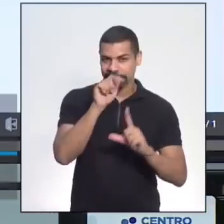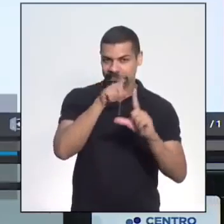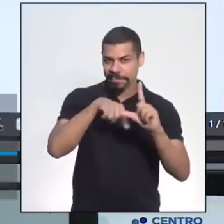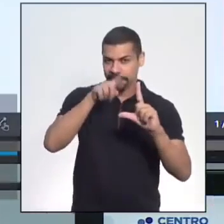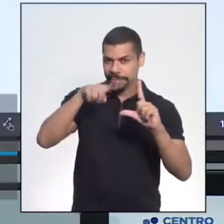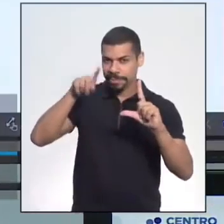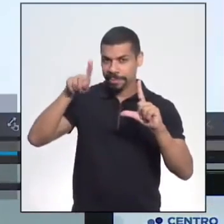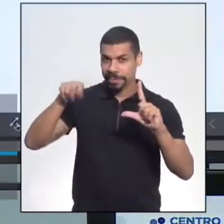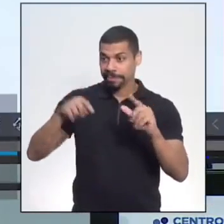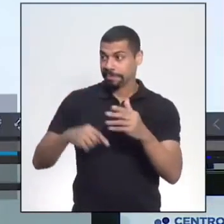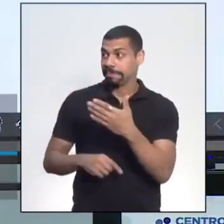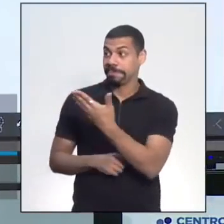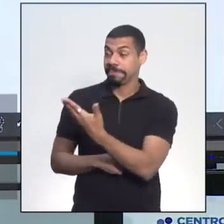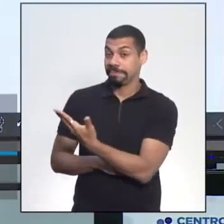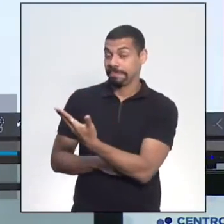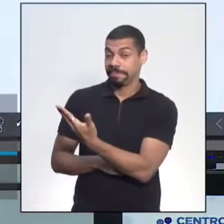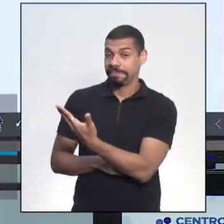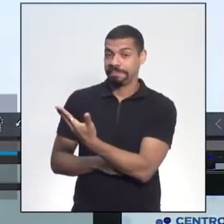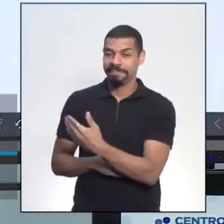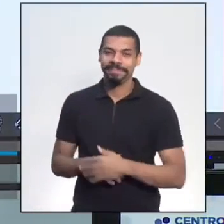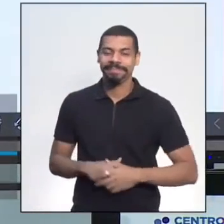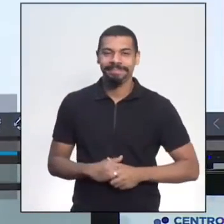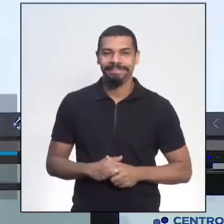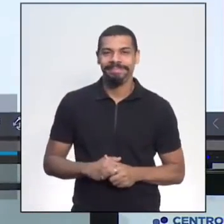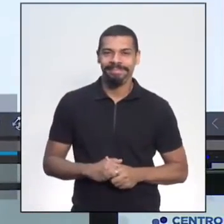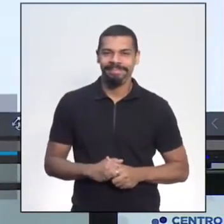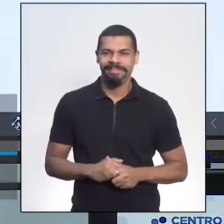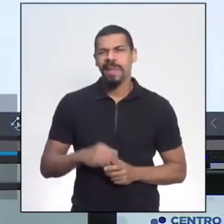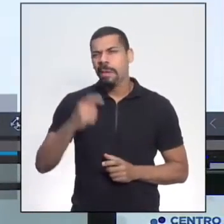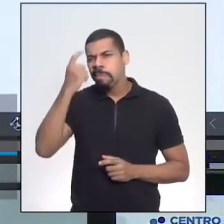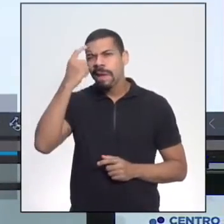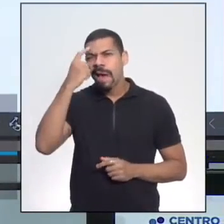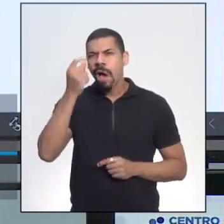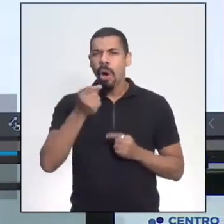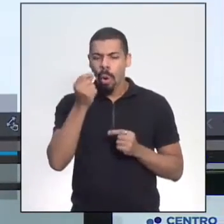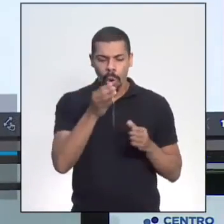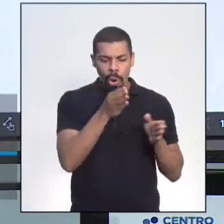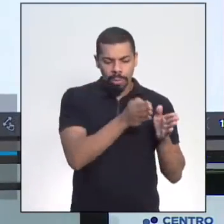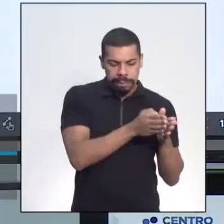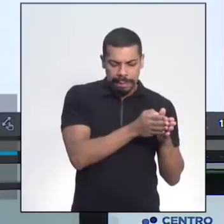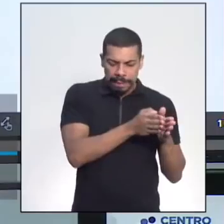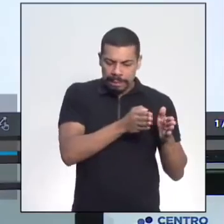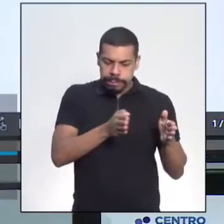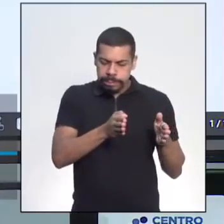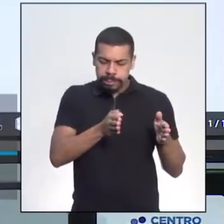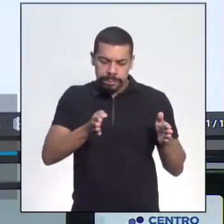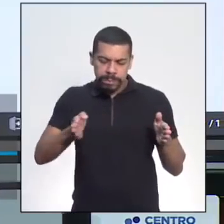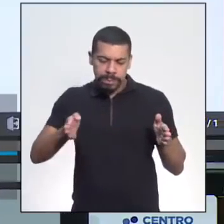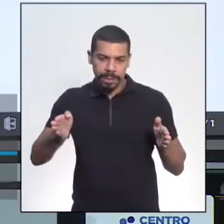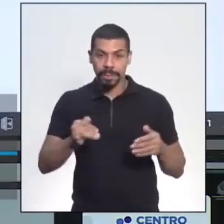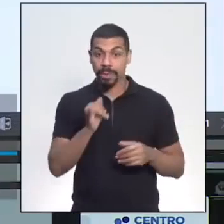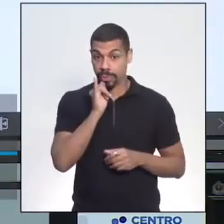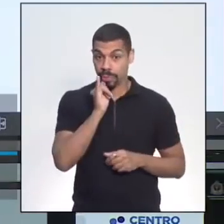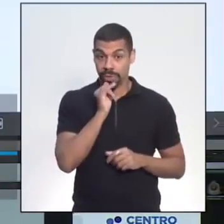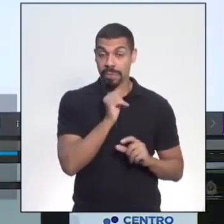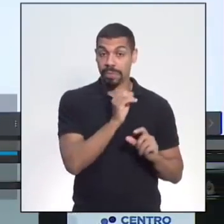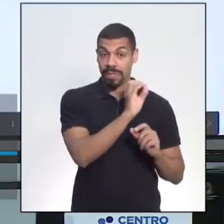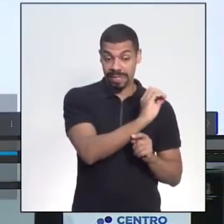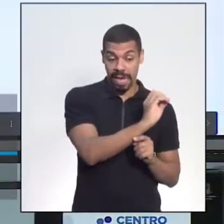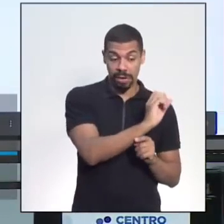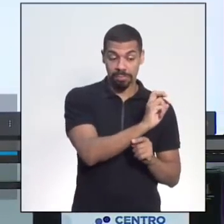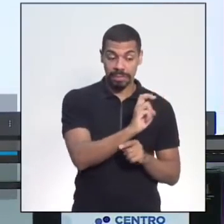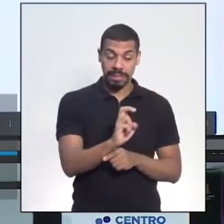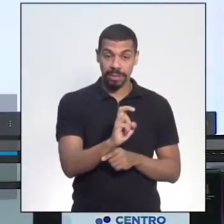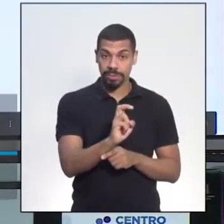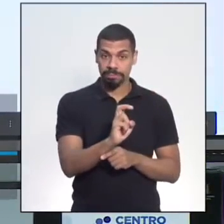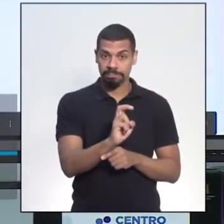para vocês imaginarem aí, né, poder acompanhar. A gente tem que pensar período a período. Então, olhando aqui, ó, de 0 até 5 segundos, a